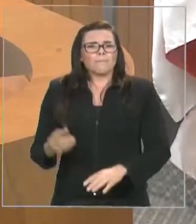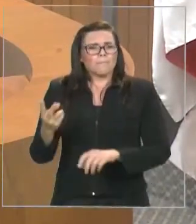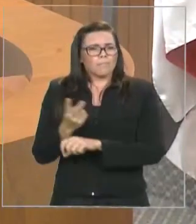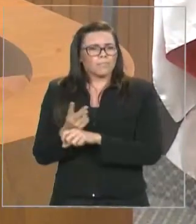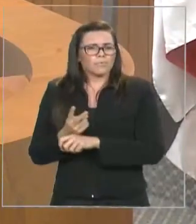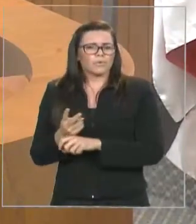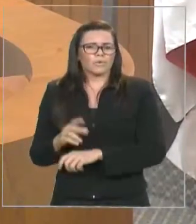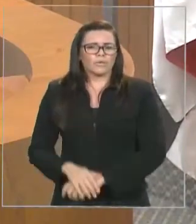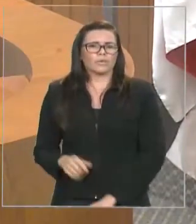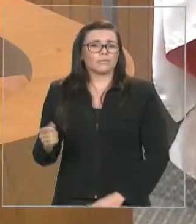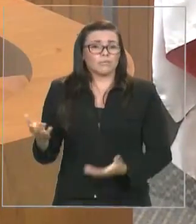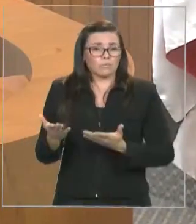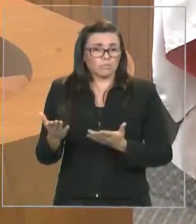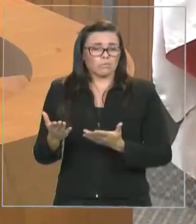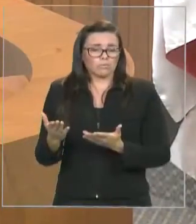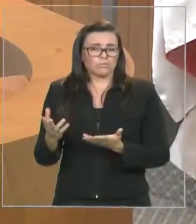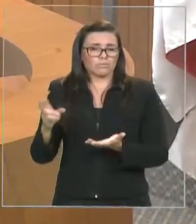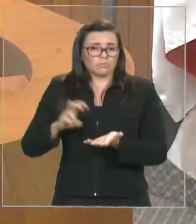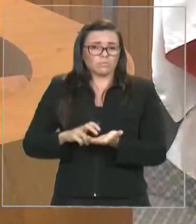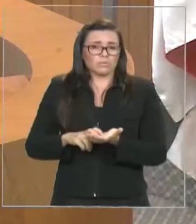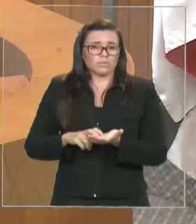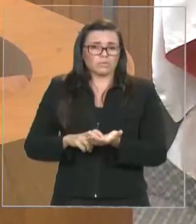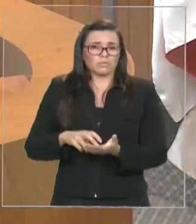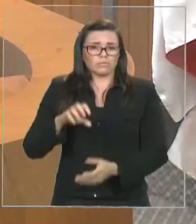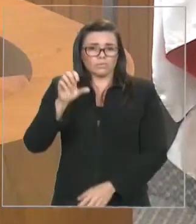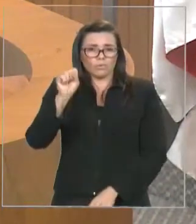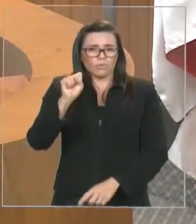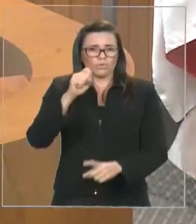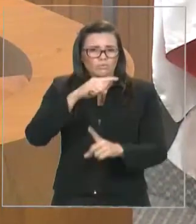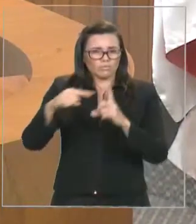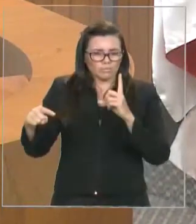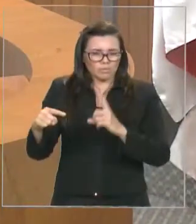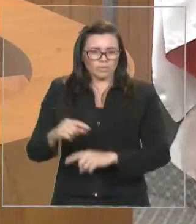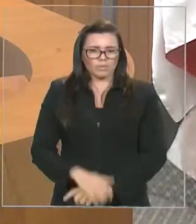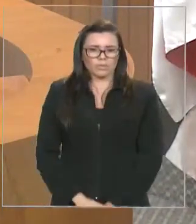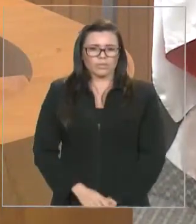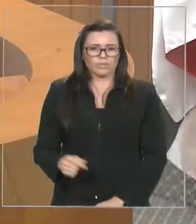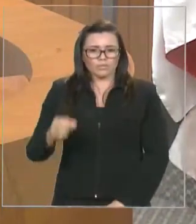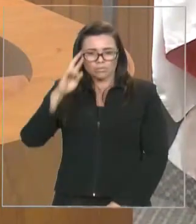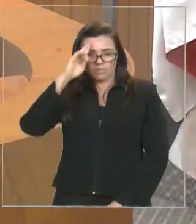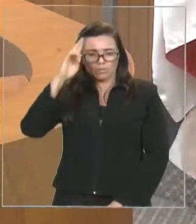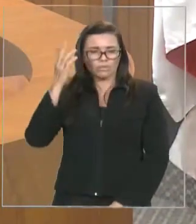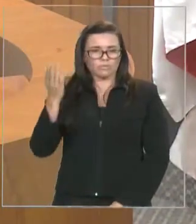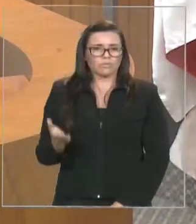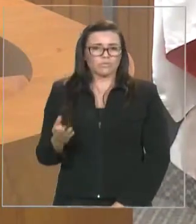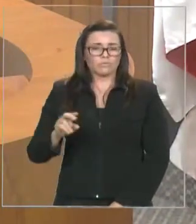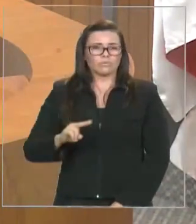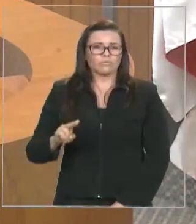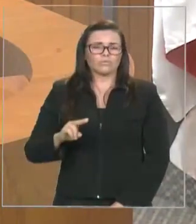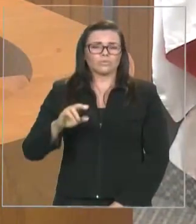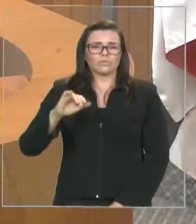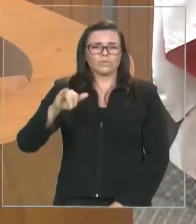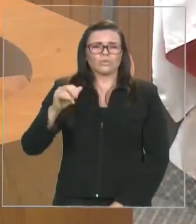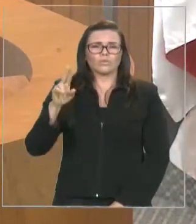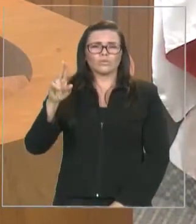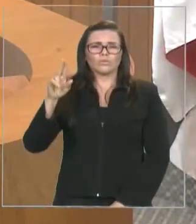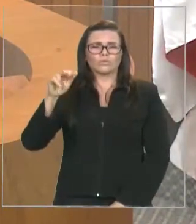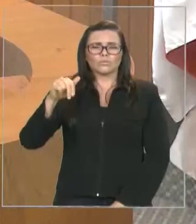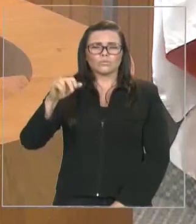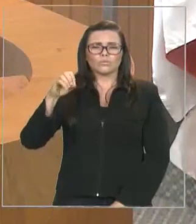ele, às 8h30 da manhã, e ele nos garantiu que vai nos ajudar no sentido de melhor fiscalizar